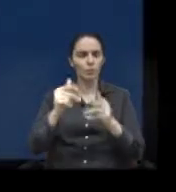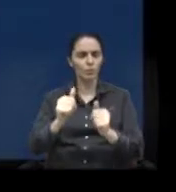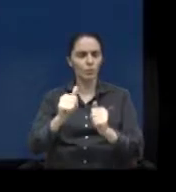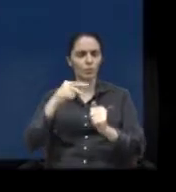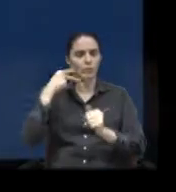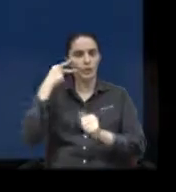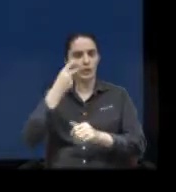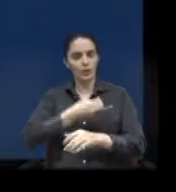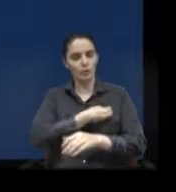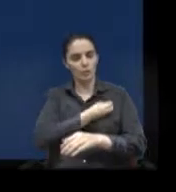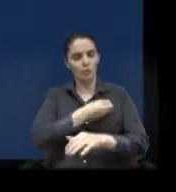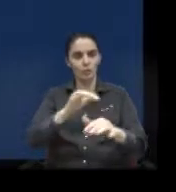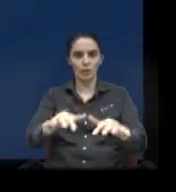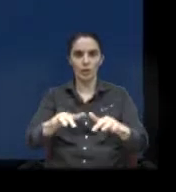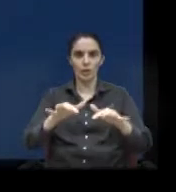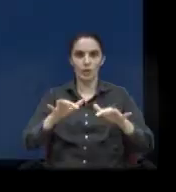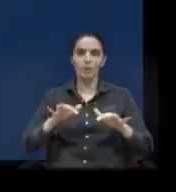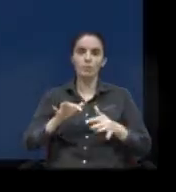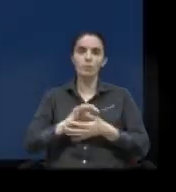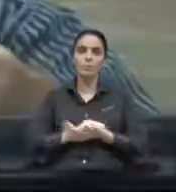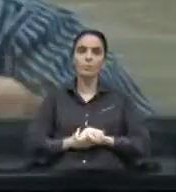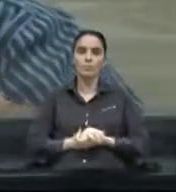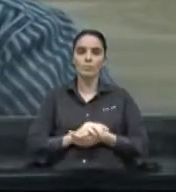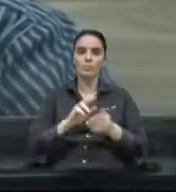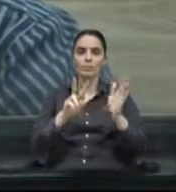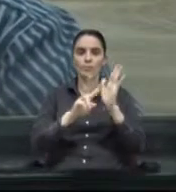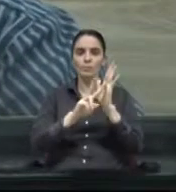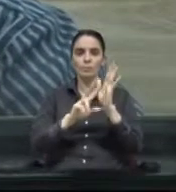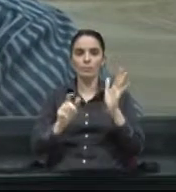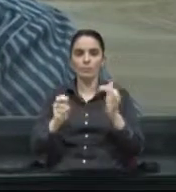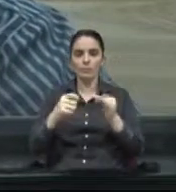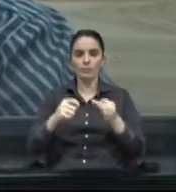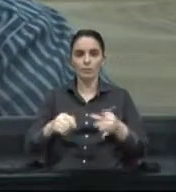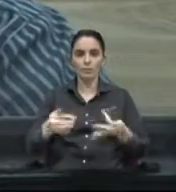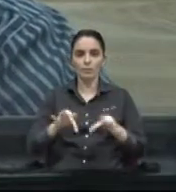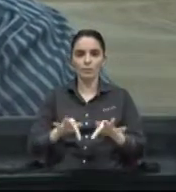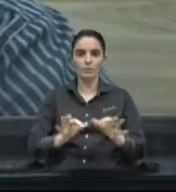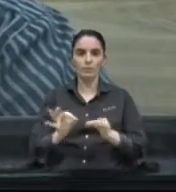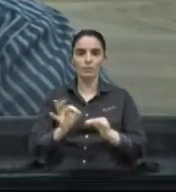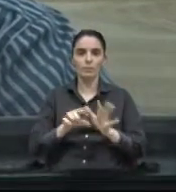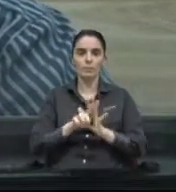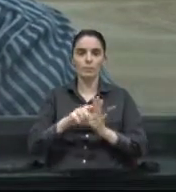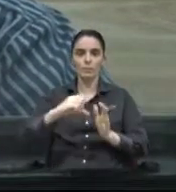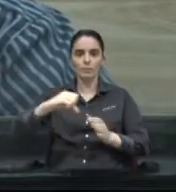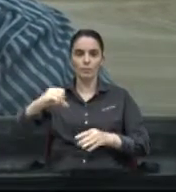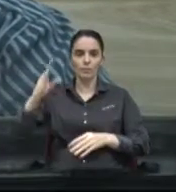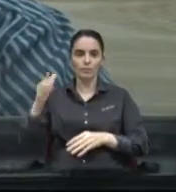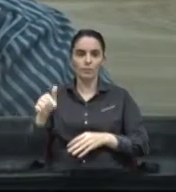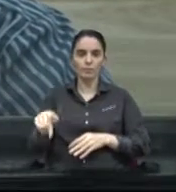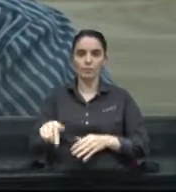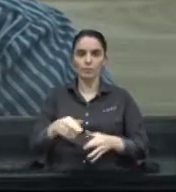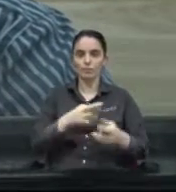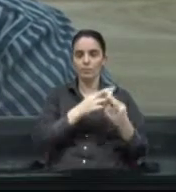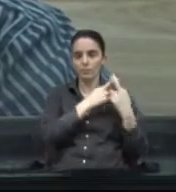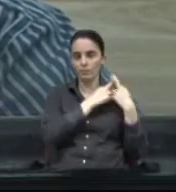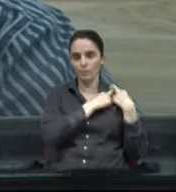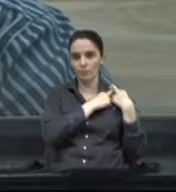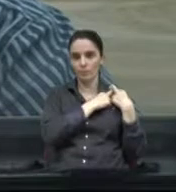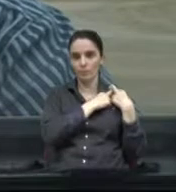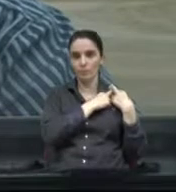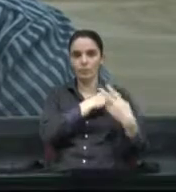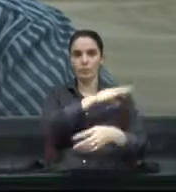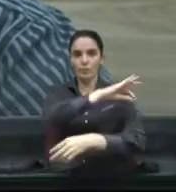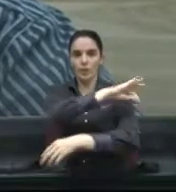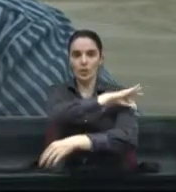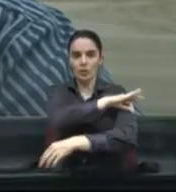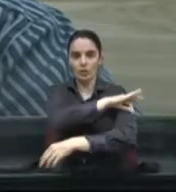presentes no plenário. Item 2, redação final do projeto de lei 99/2017, de autoria